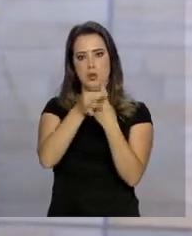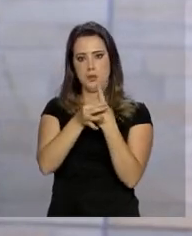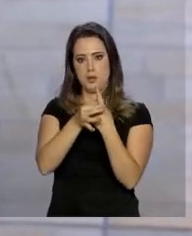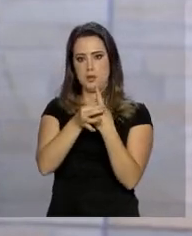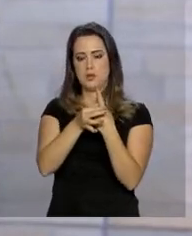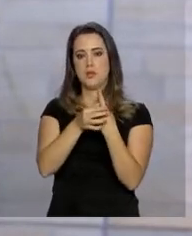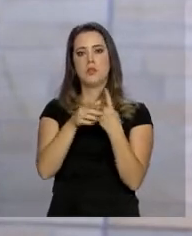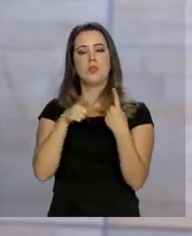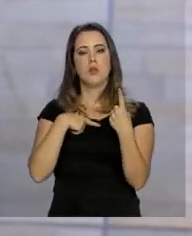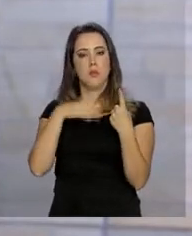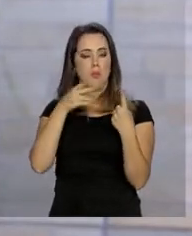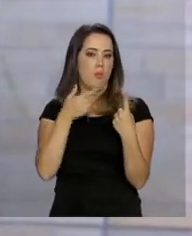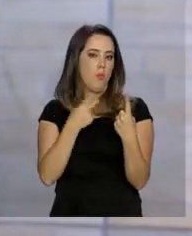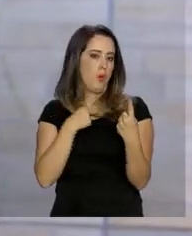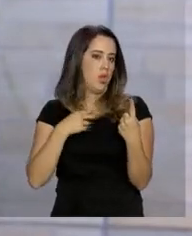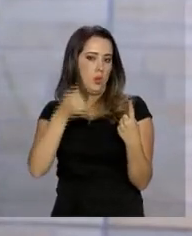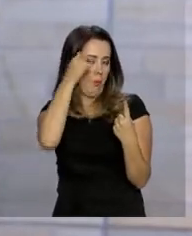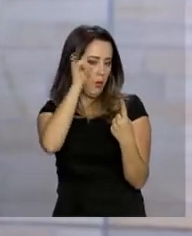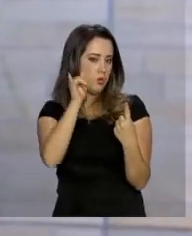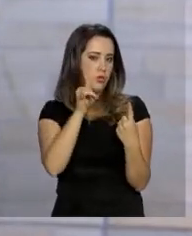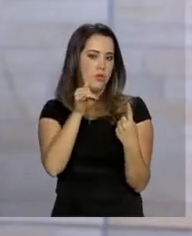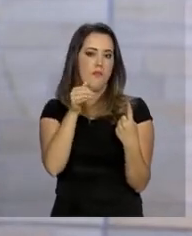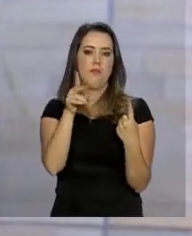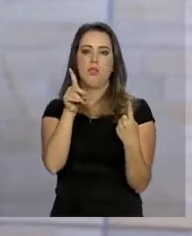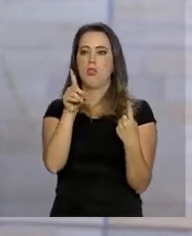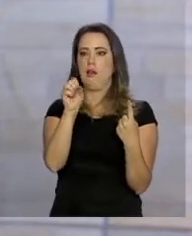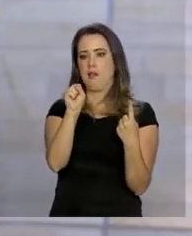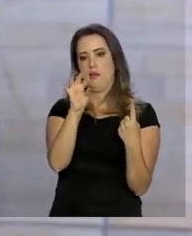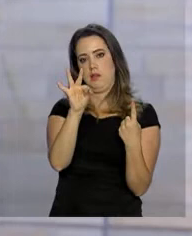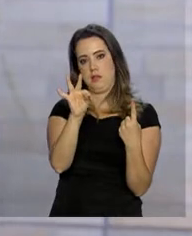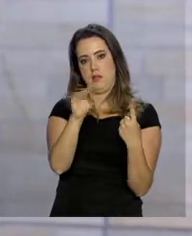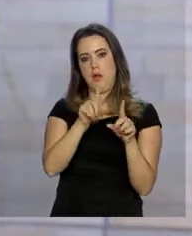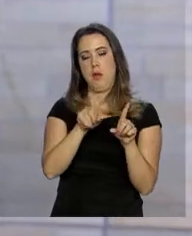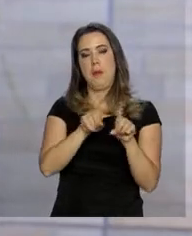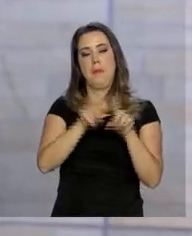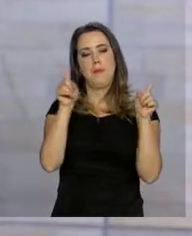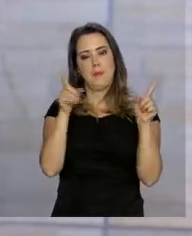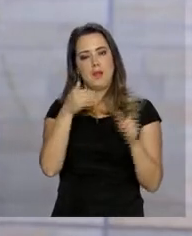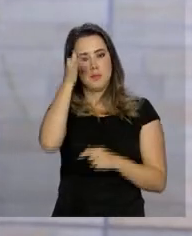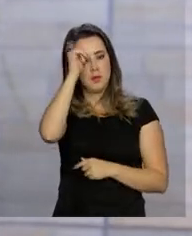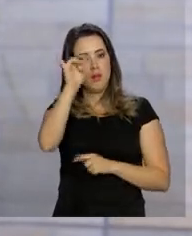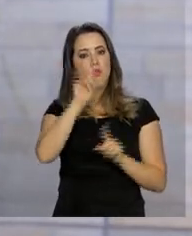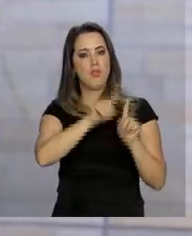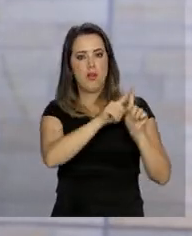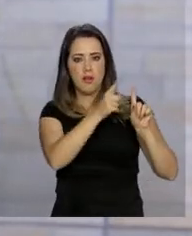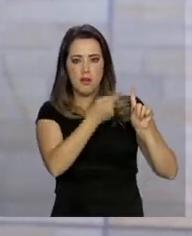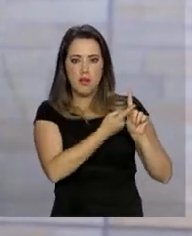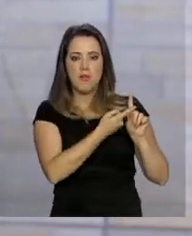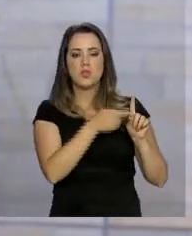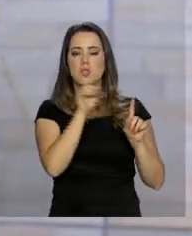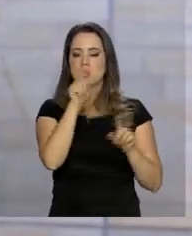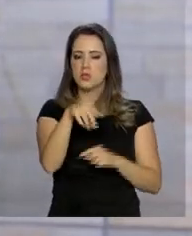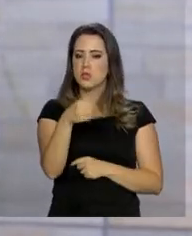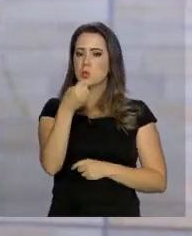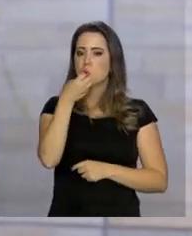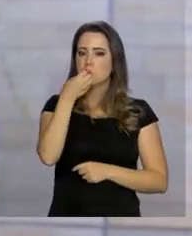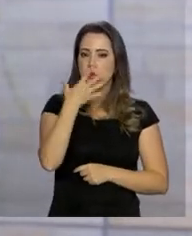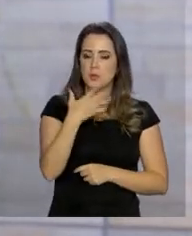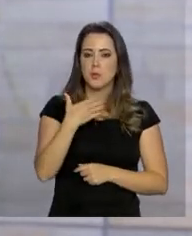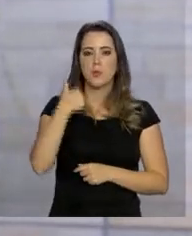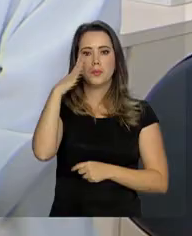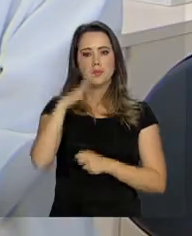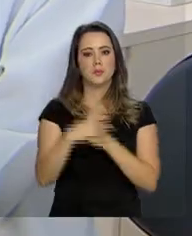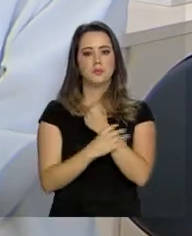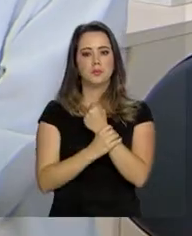previne de dsts mas no no quesito de de contracepção eu não tenho do que reclamar ele me dá muito mais segurança